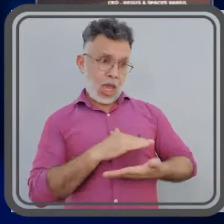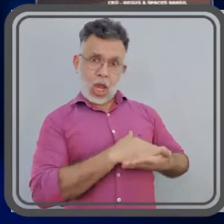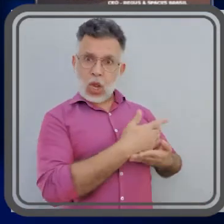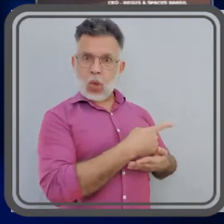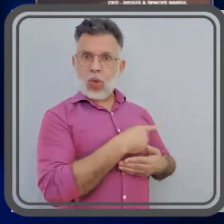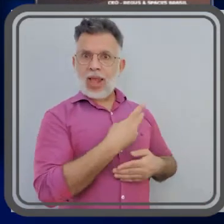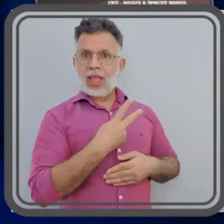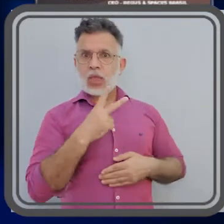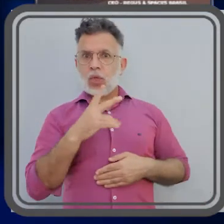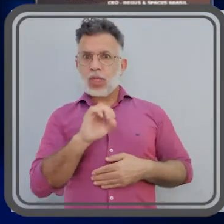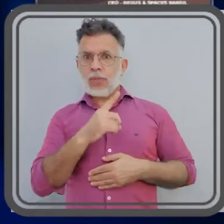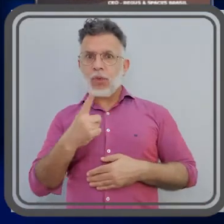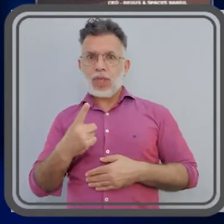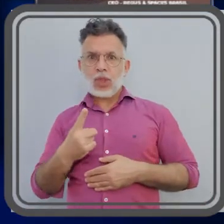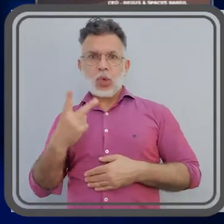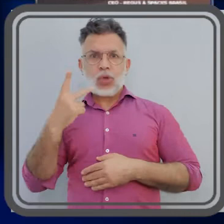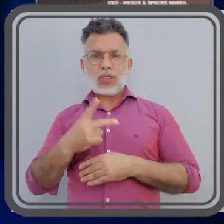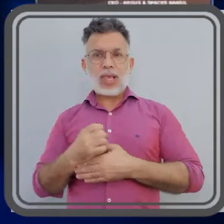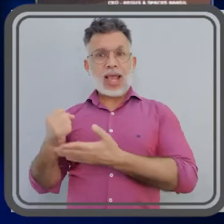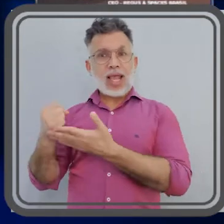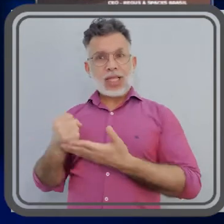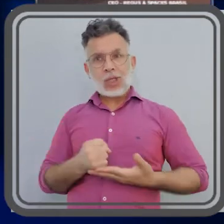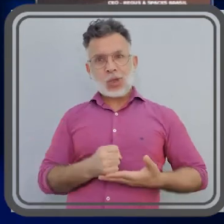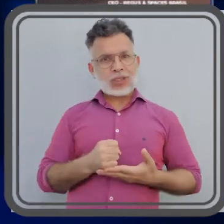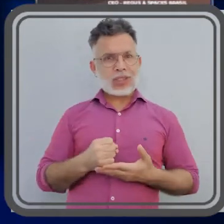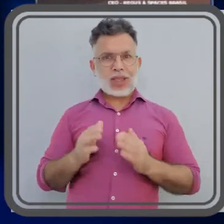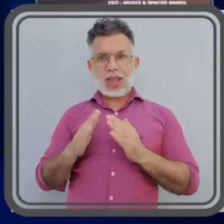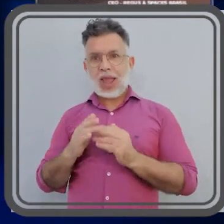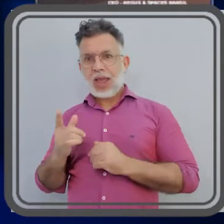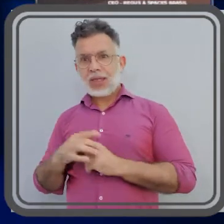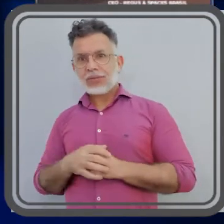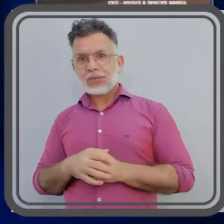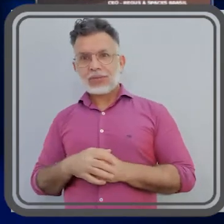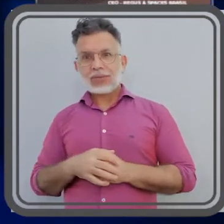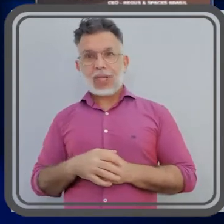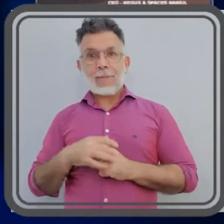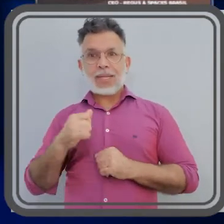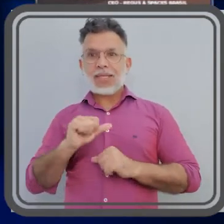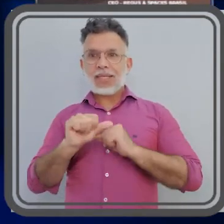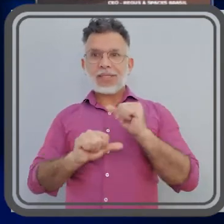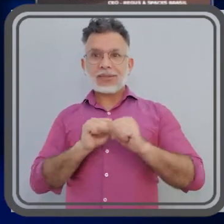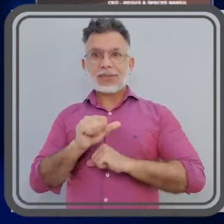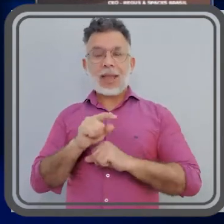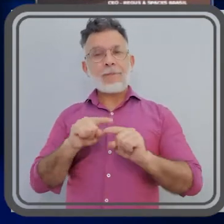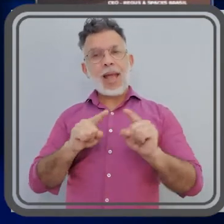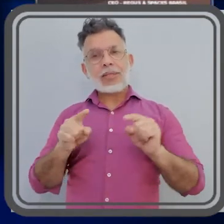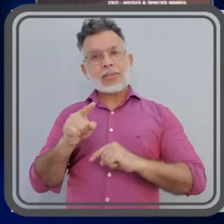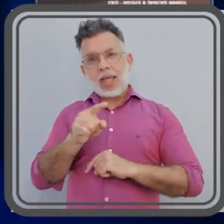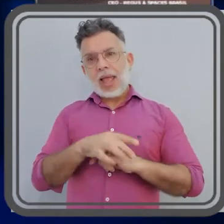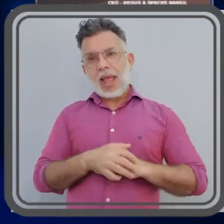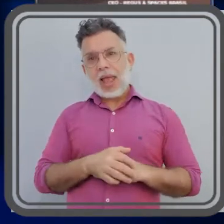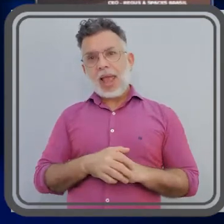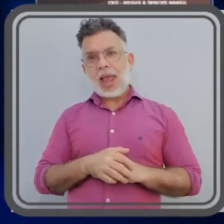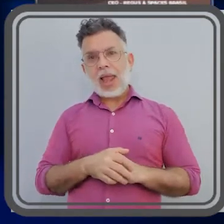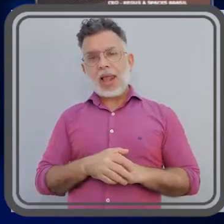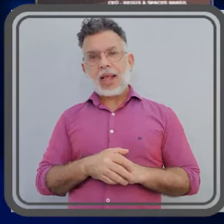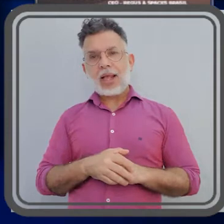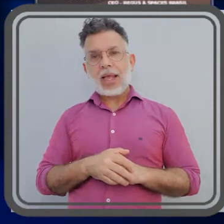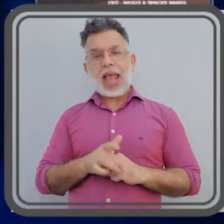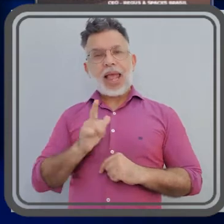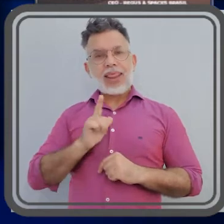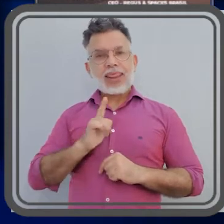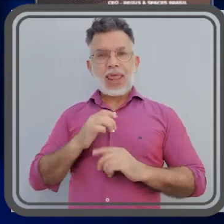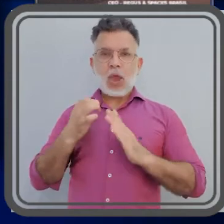de 2012, que eu trouxe de casa, né? Preciso até atualizar ele. Mas, enfim, é isso. É ter